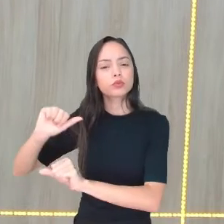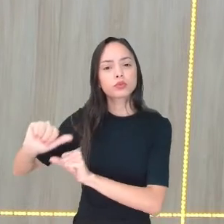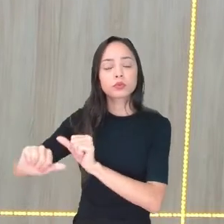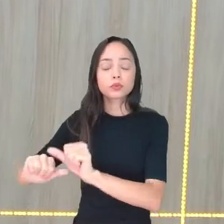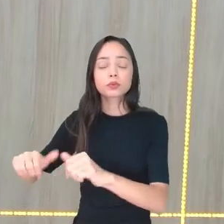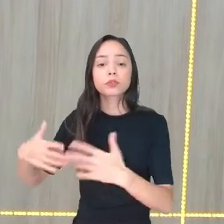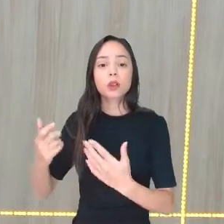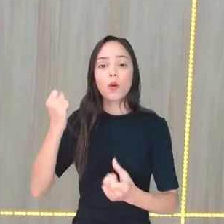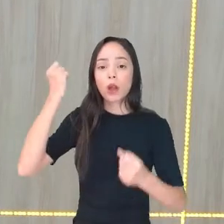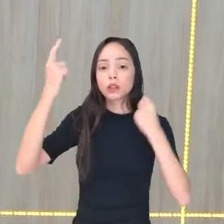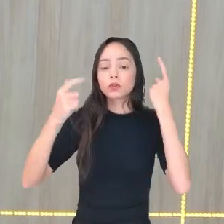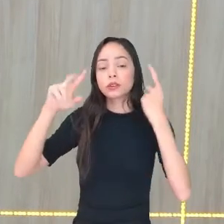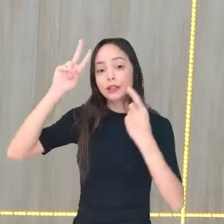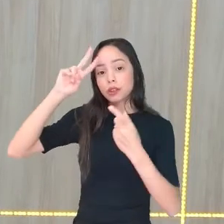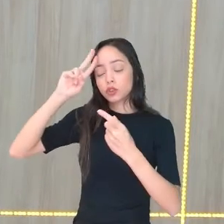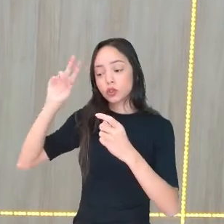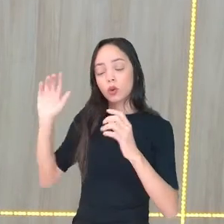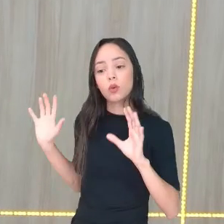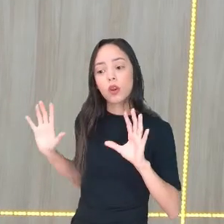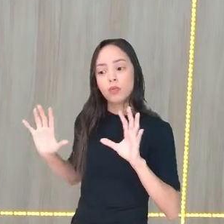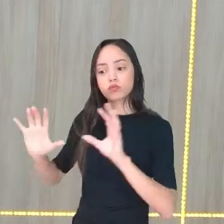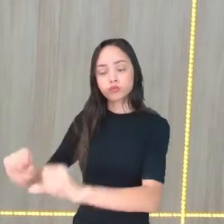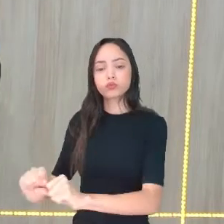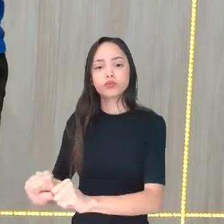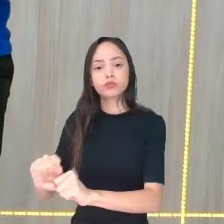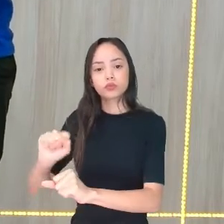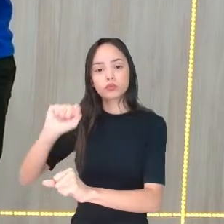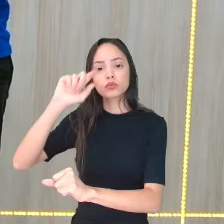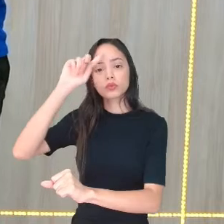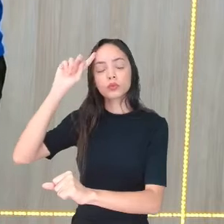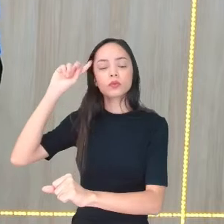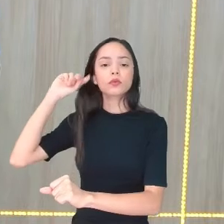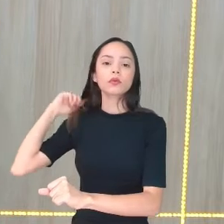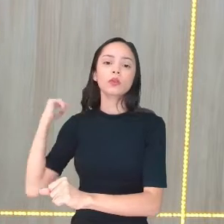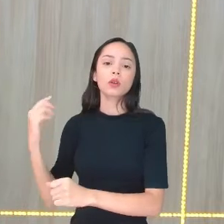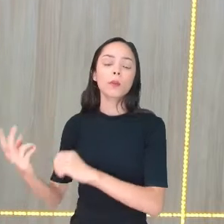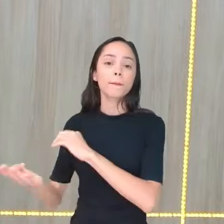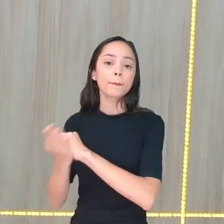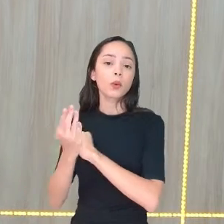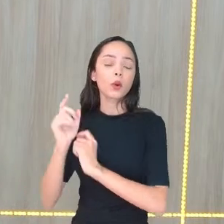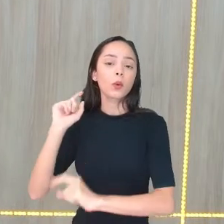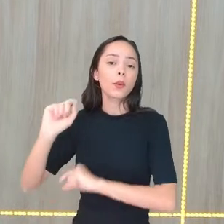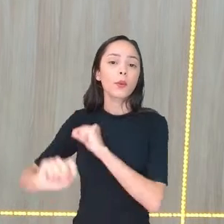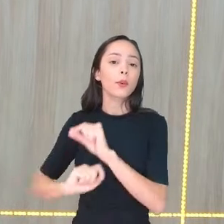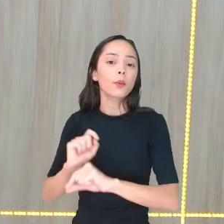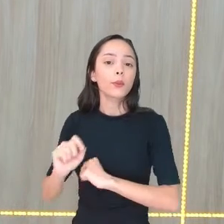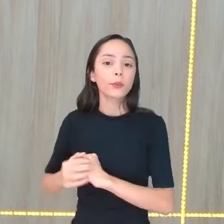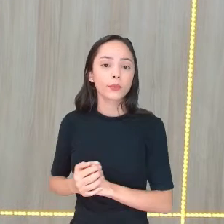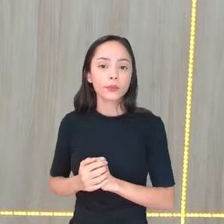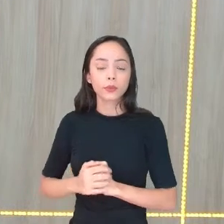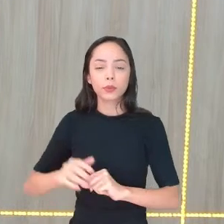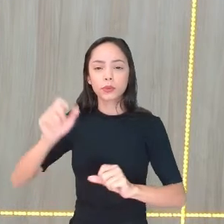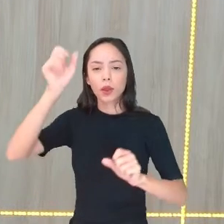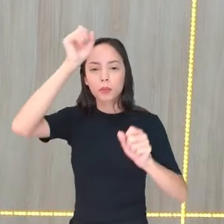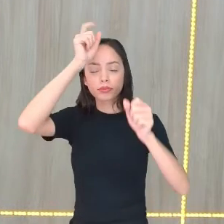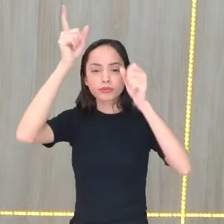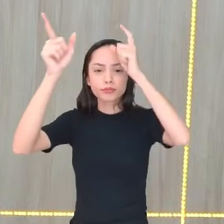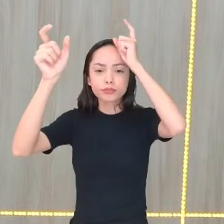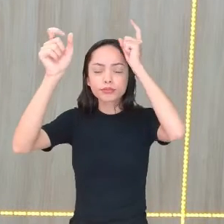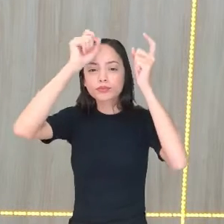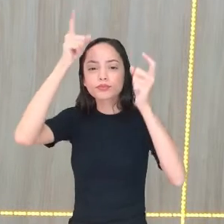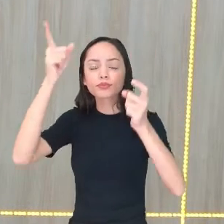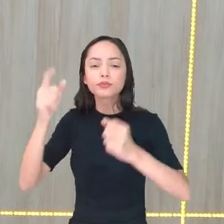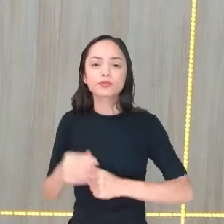essa história de ocupação, vai trazer para a gente, né, ideias sobre